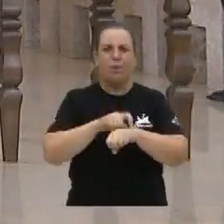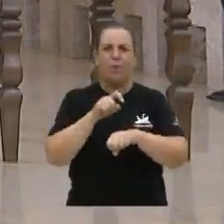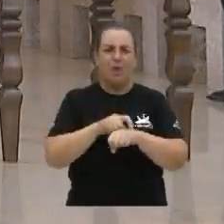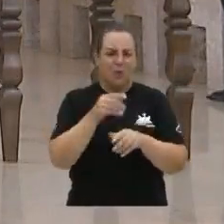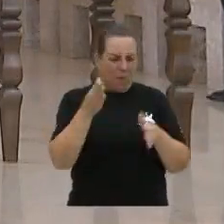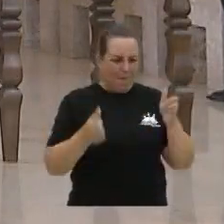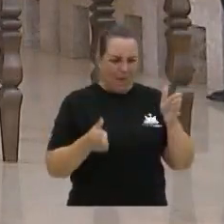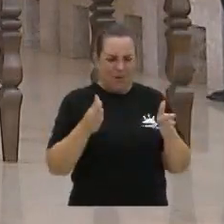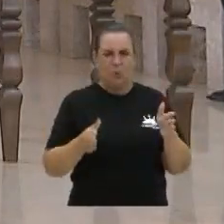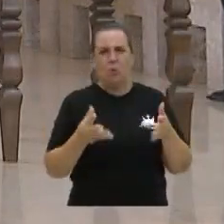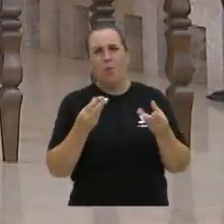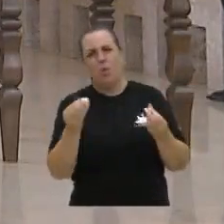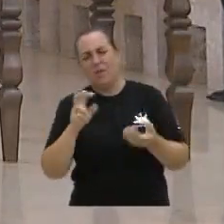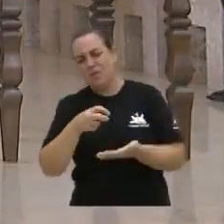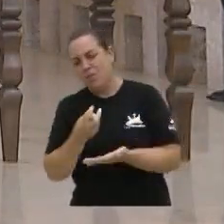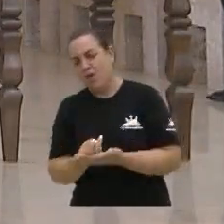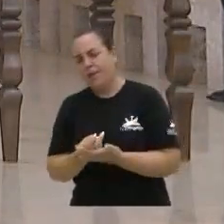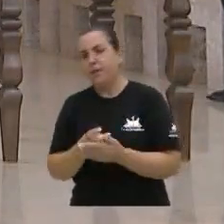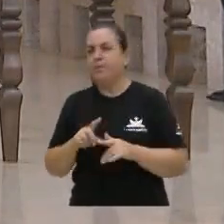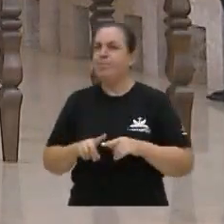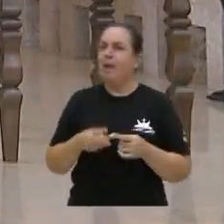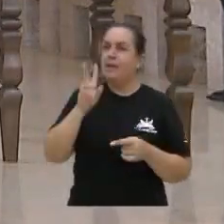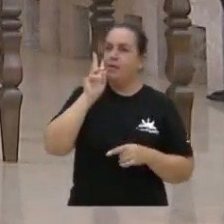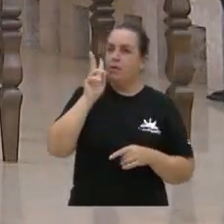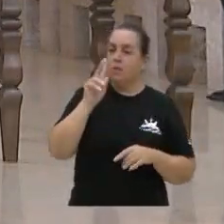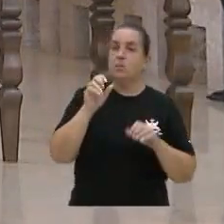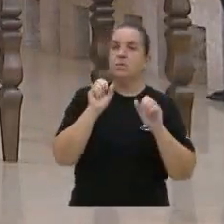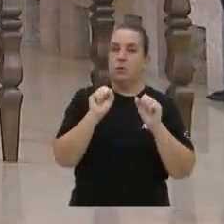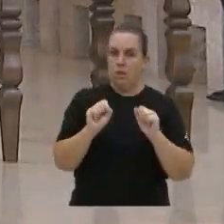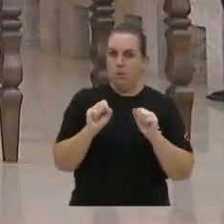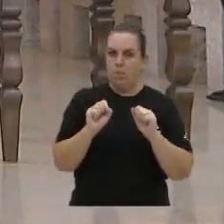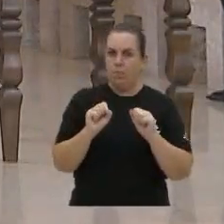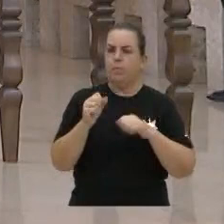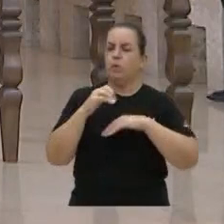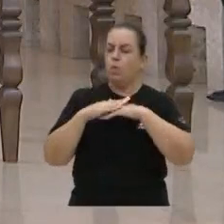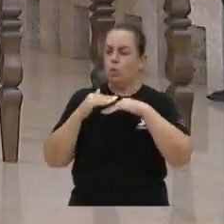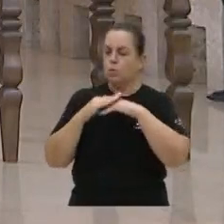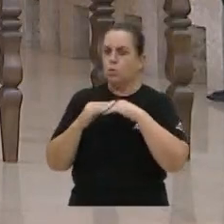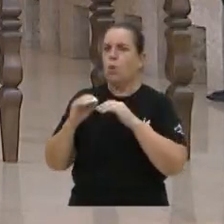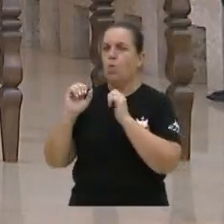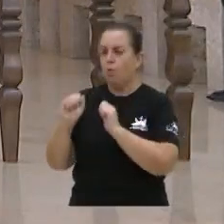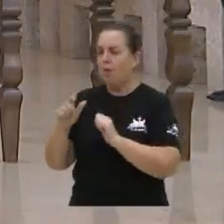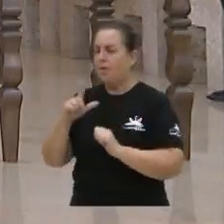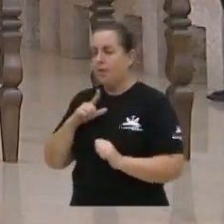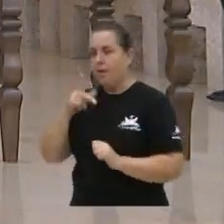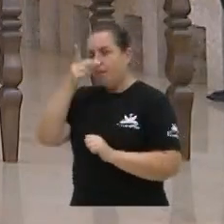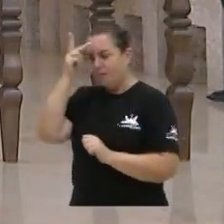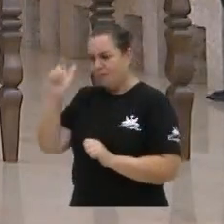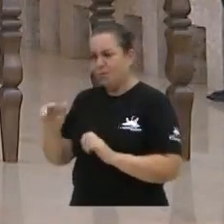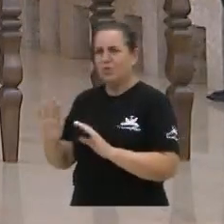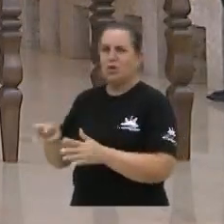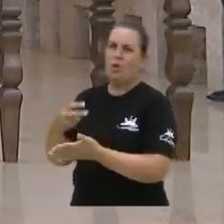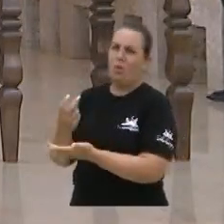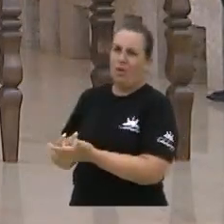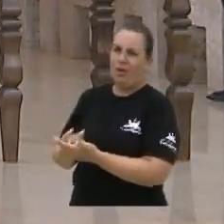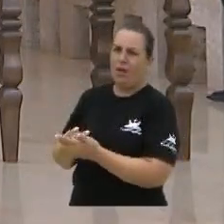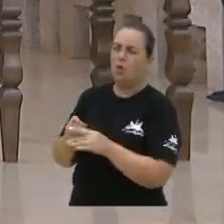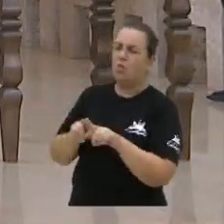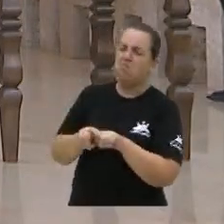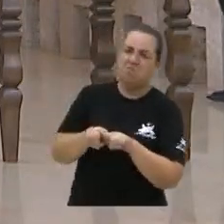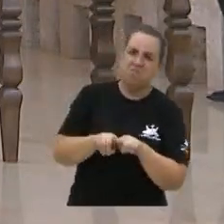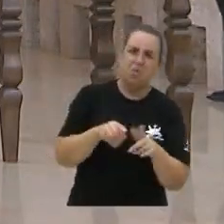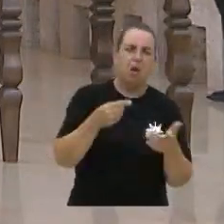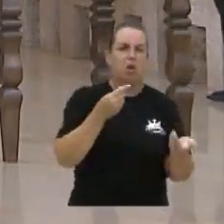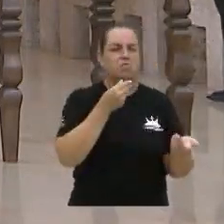morte, lembremos que se podemos ser consolados daqueles que partiram, de amigos, irmãos, familiares